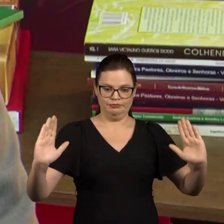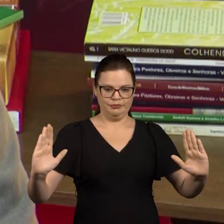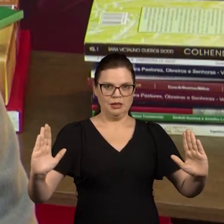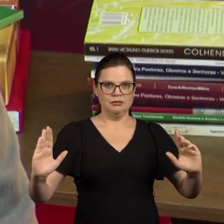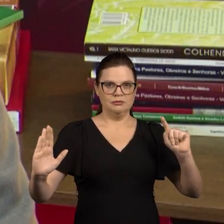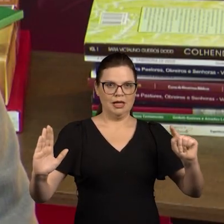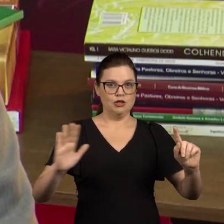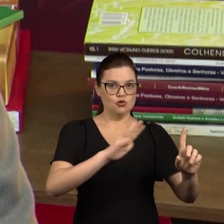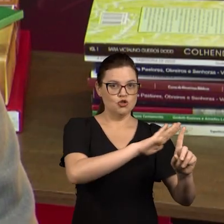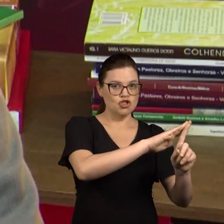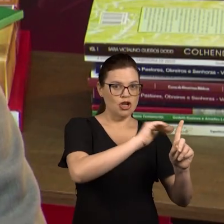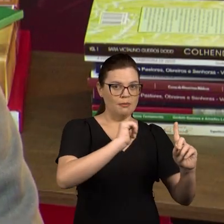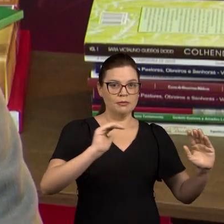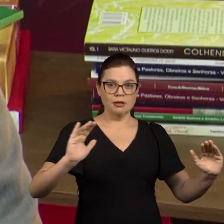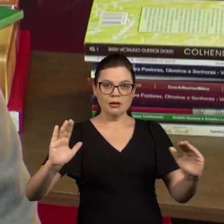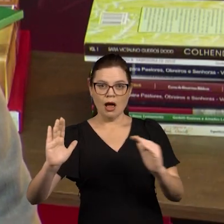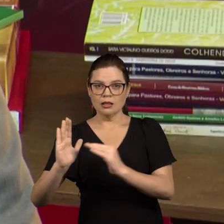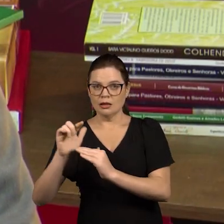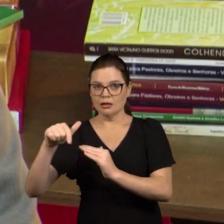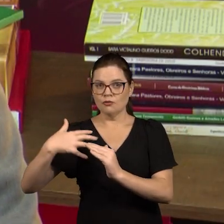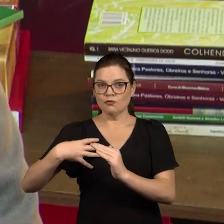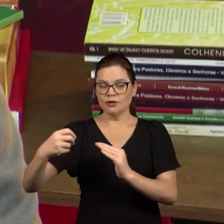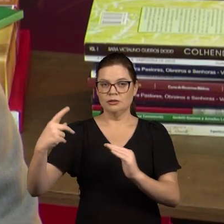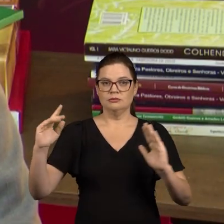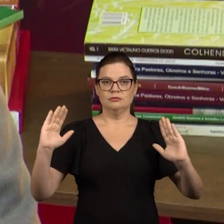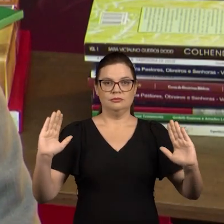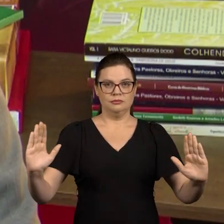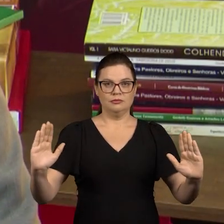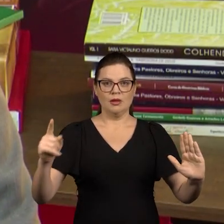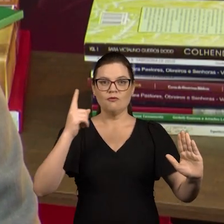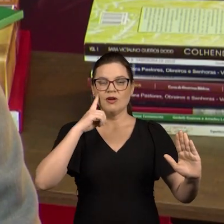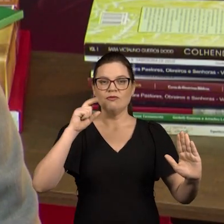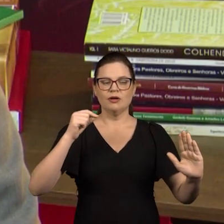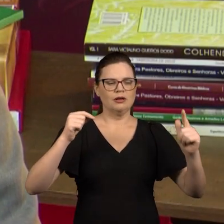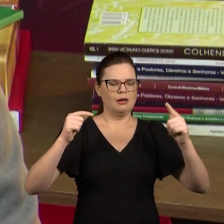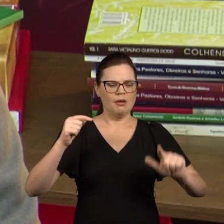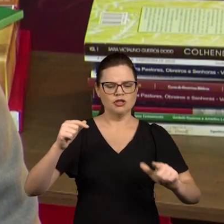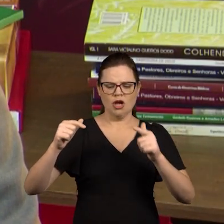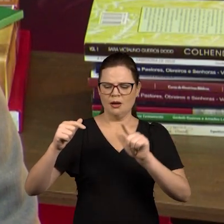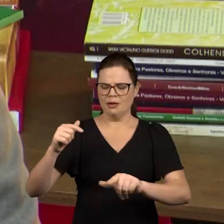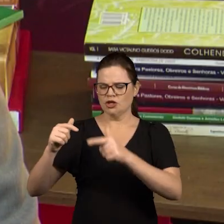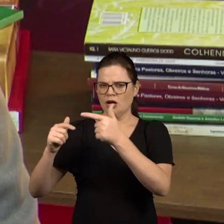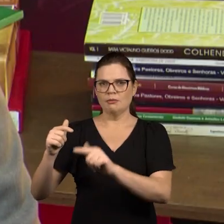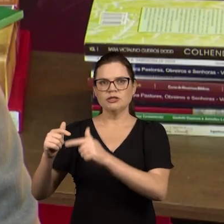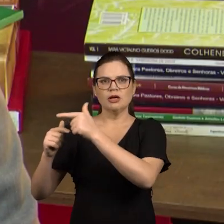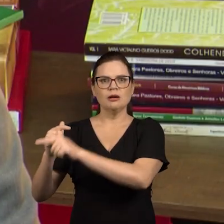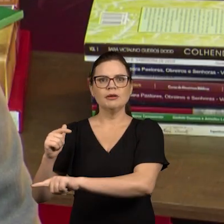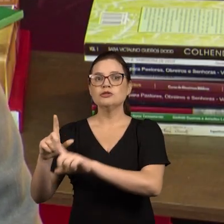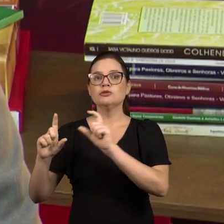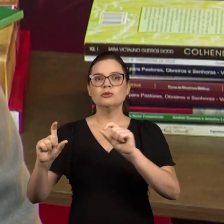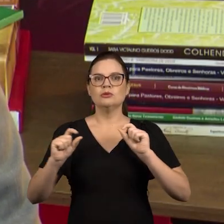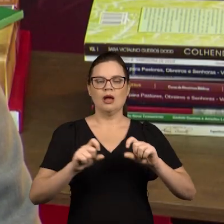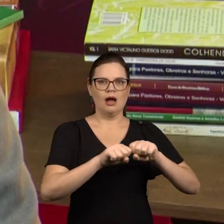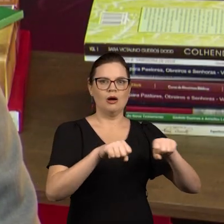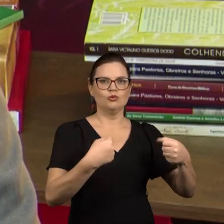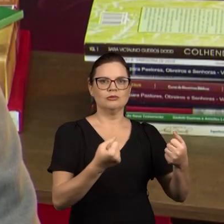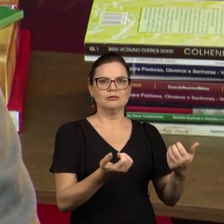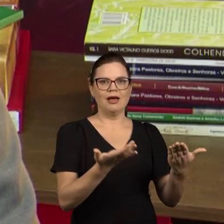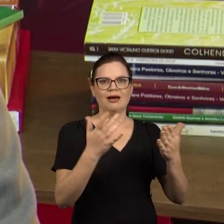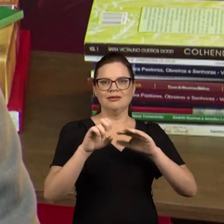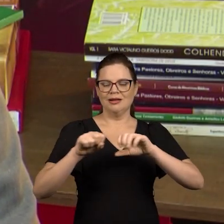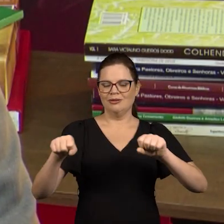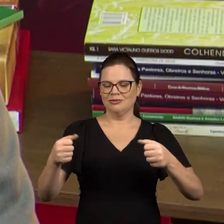muito peculiar e interessante, que são os altares que Abraão ele constrói